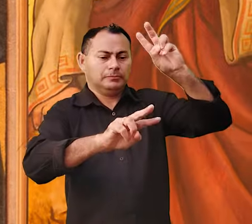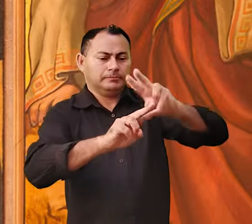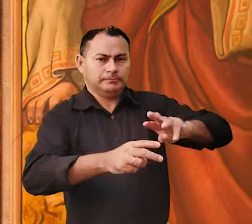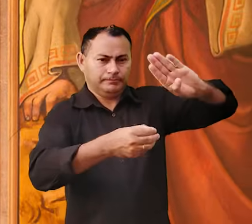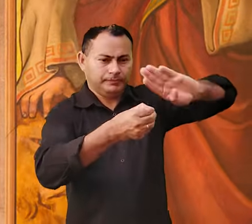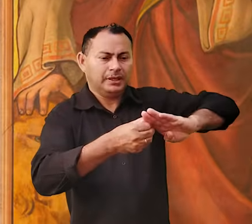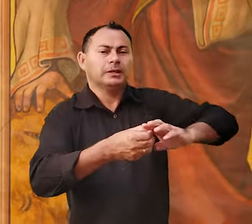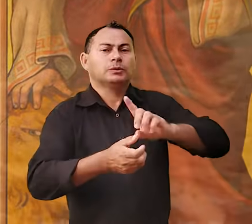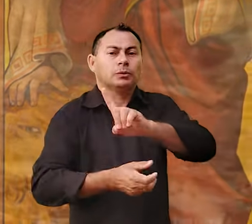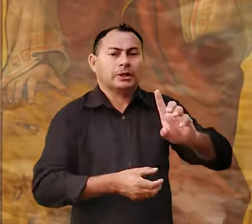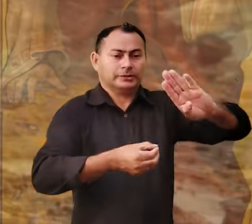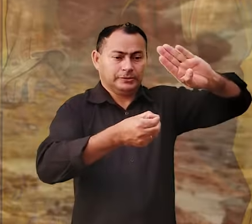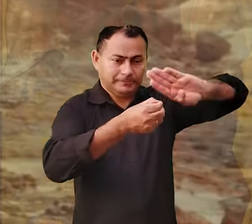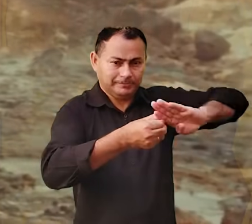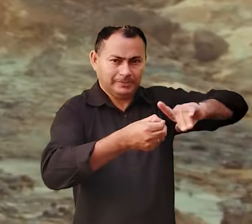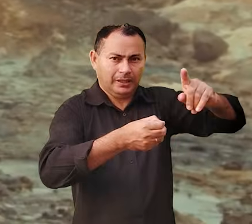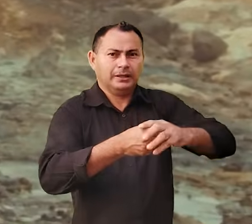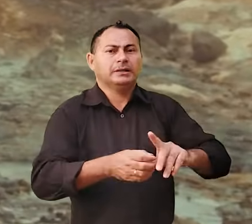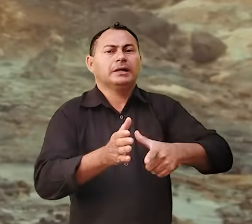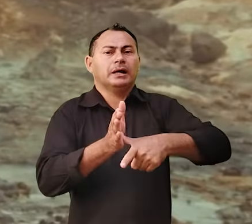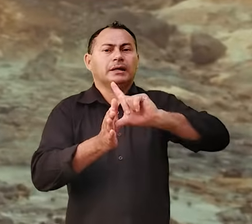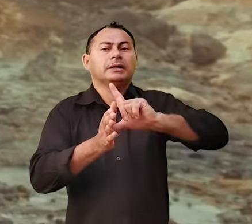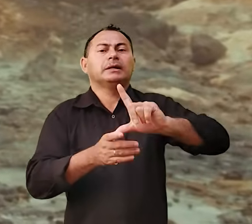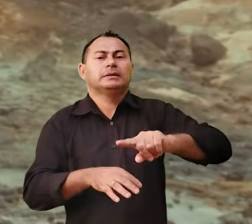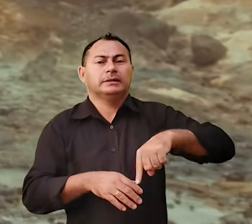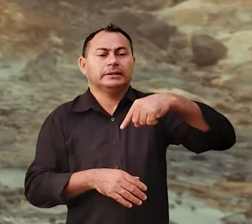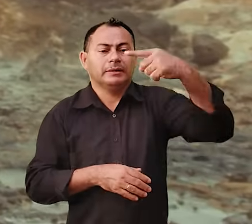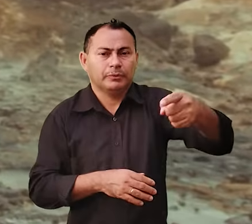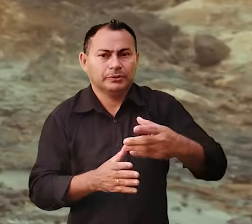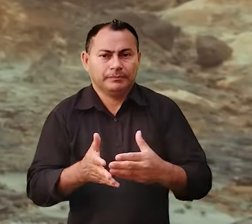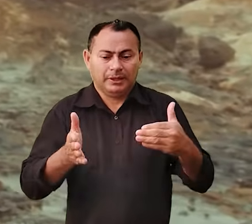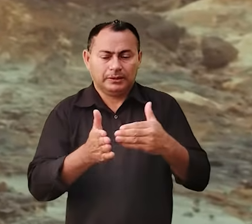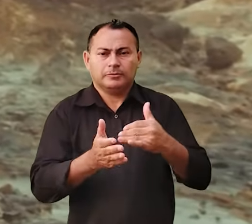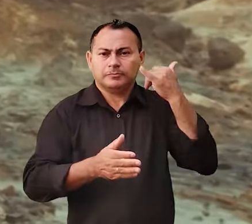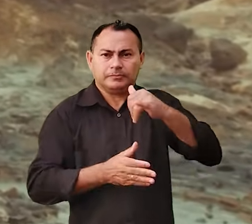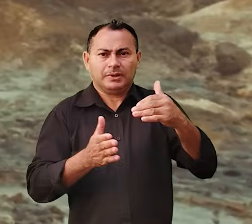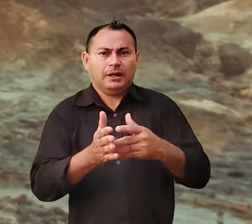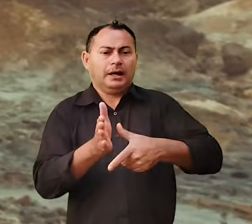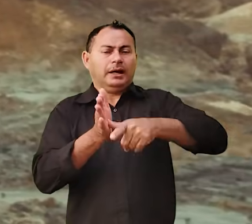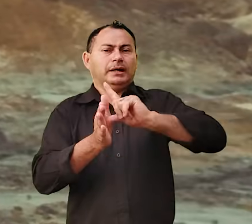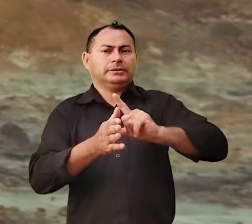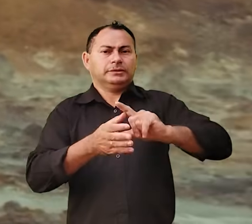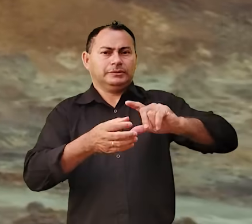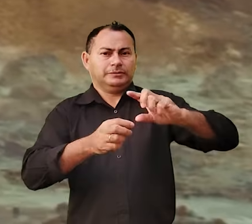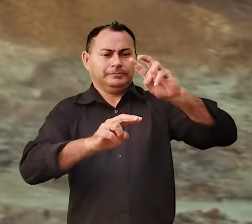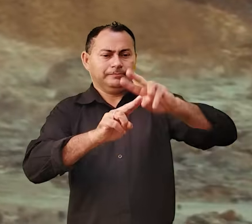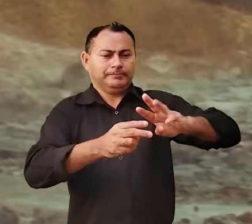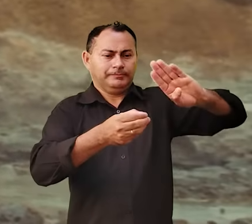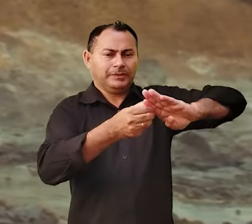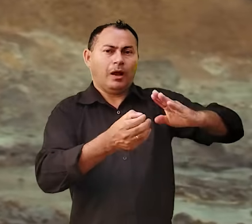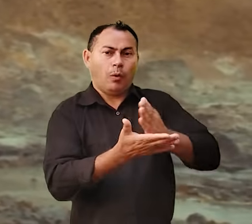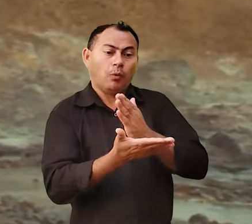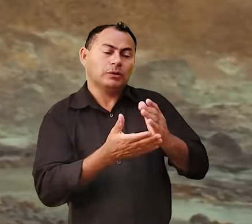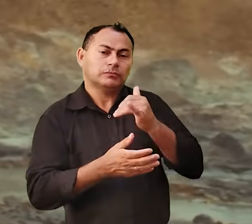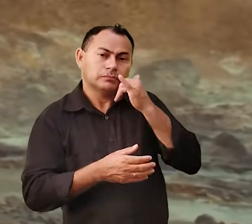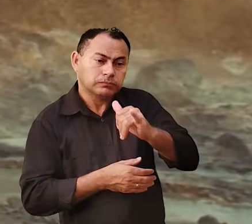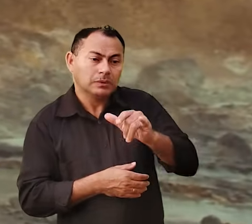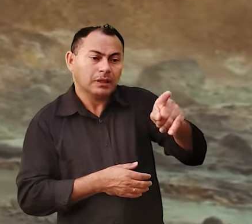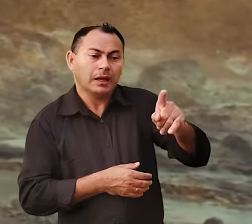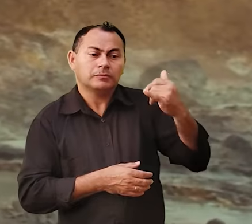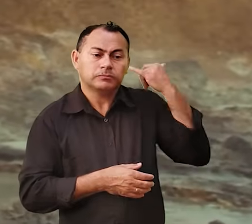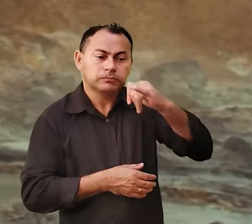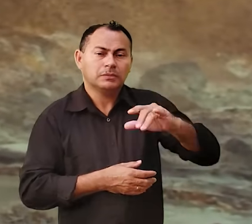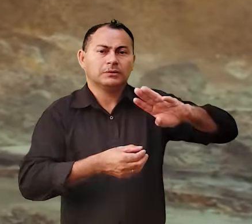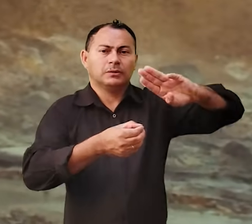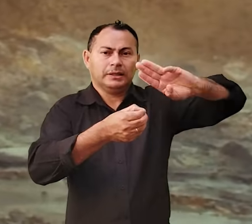pós-exílio. Todos os profetas que vimos até agora foram profetas do pré-exílio. Alguns deles foram profetas no exílio.